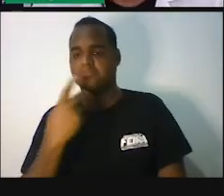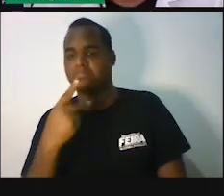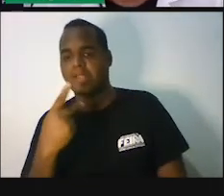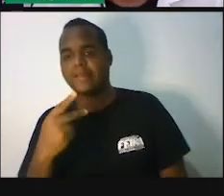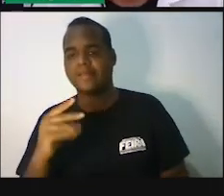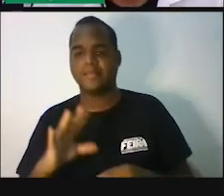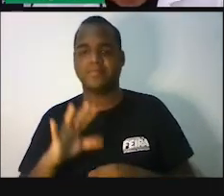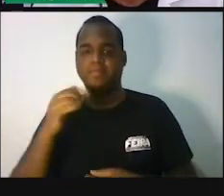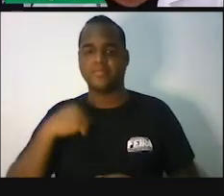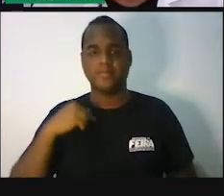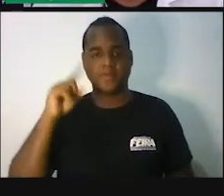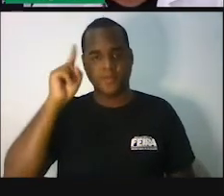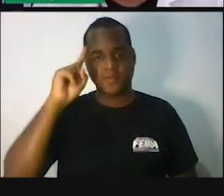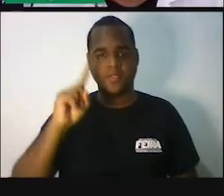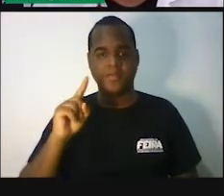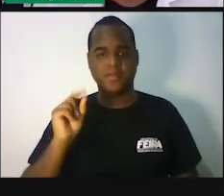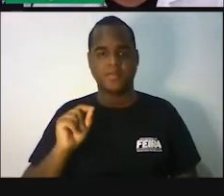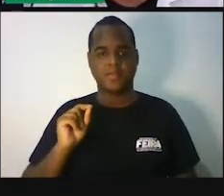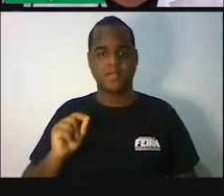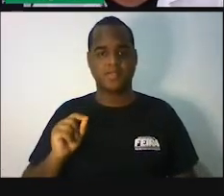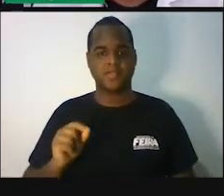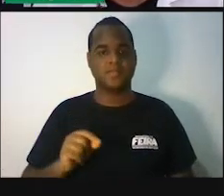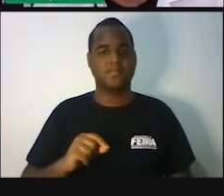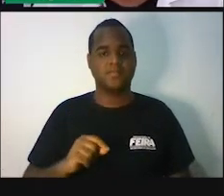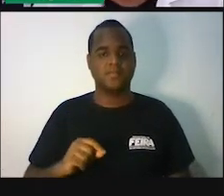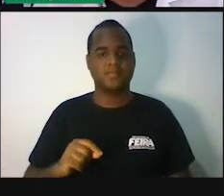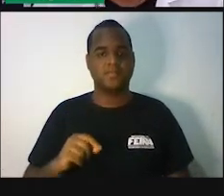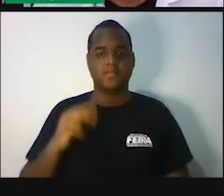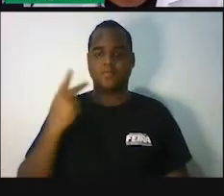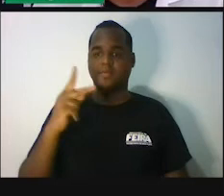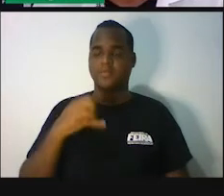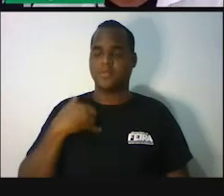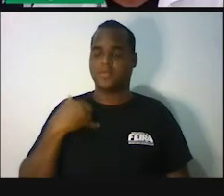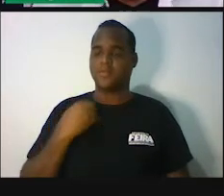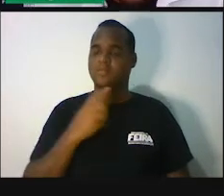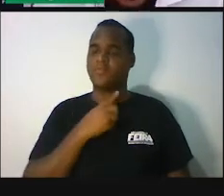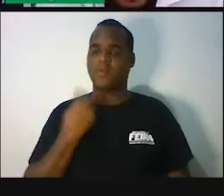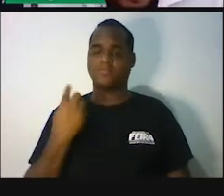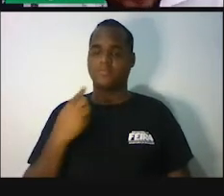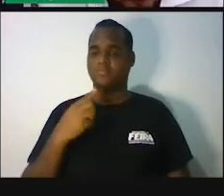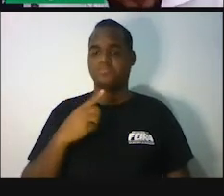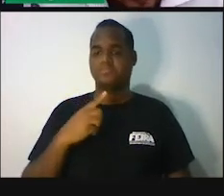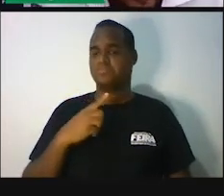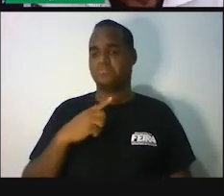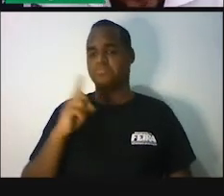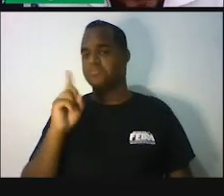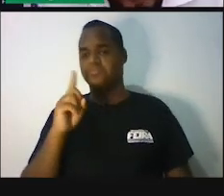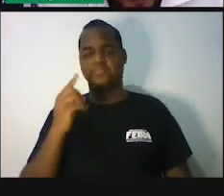gente não sabe? A gente não sabe qual é a idade que ele morreu. Ó.